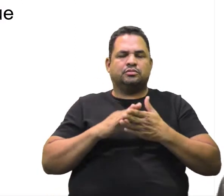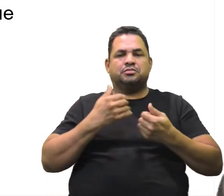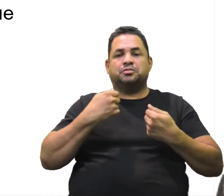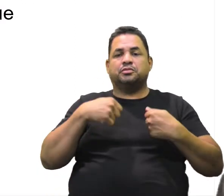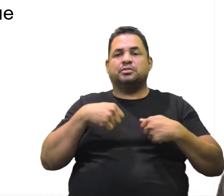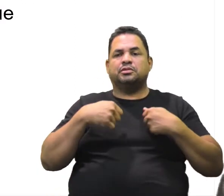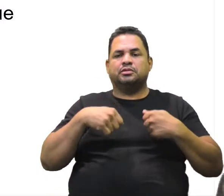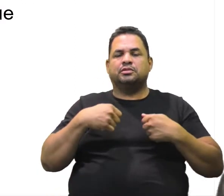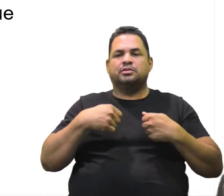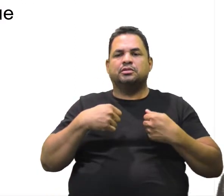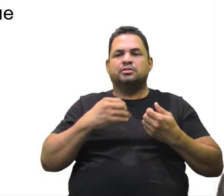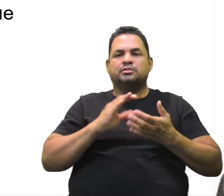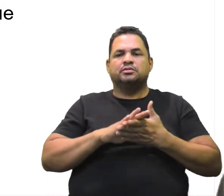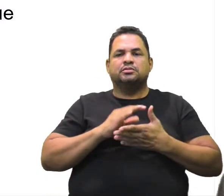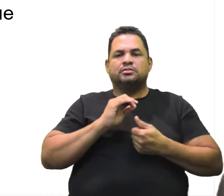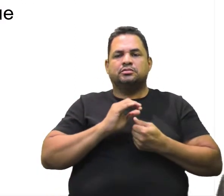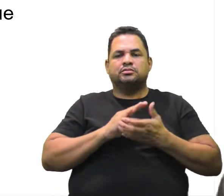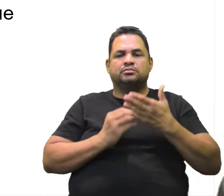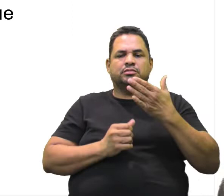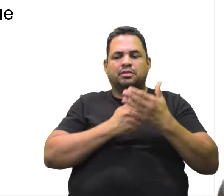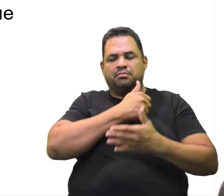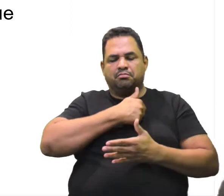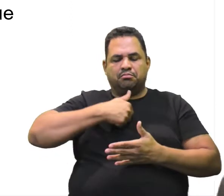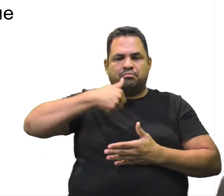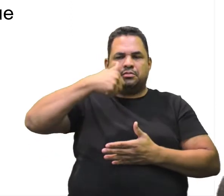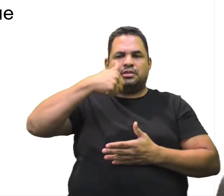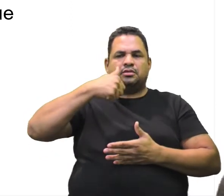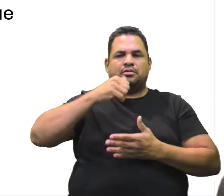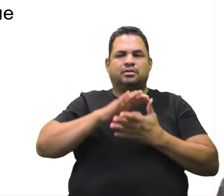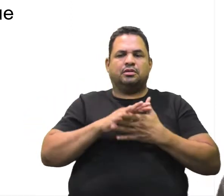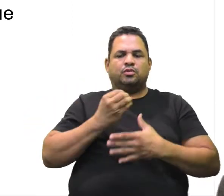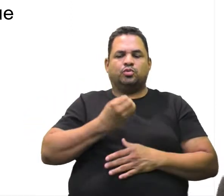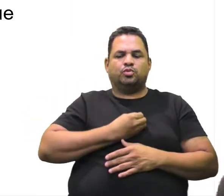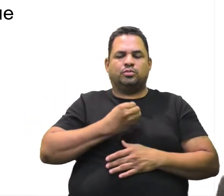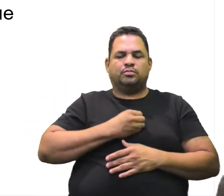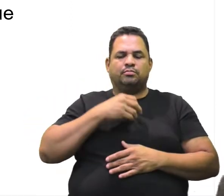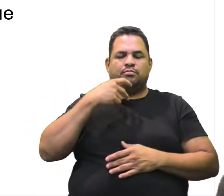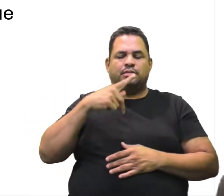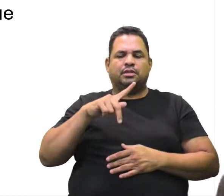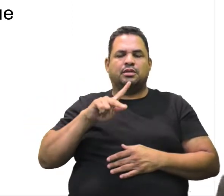desejado de correção no valor do pH é...